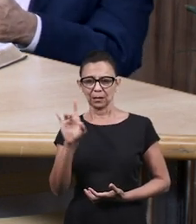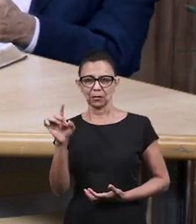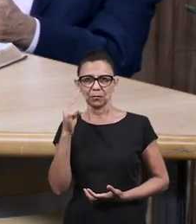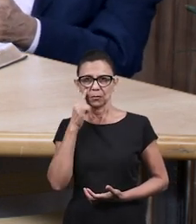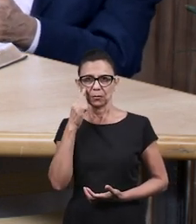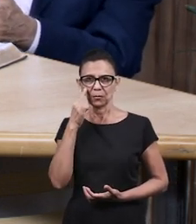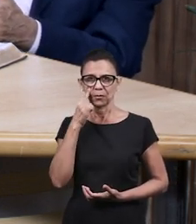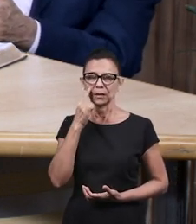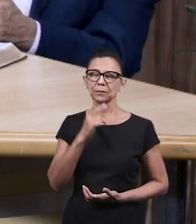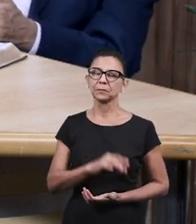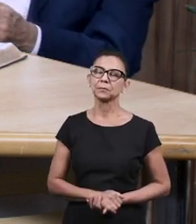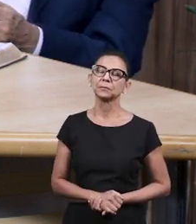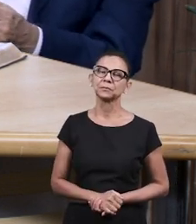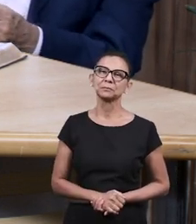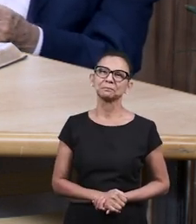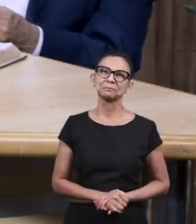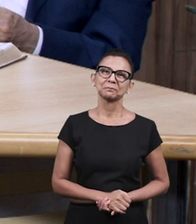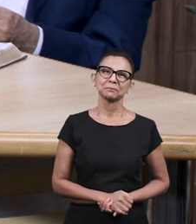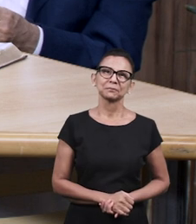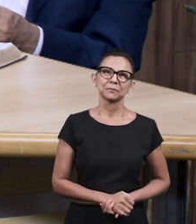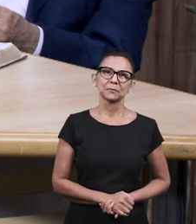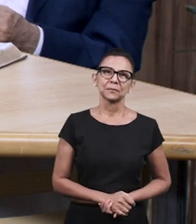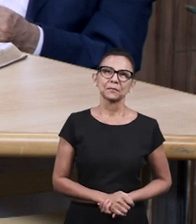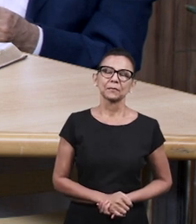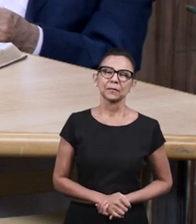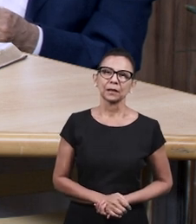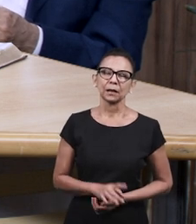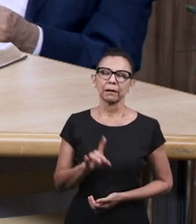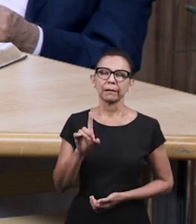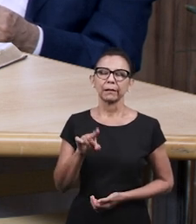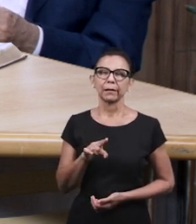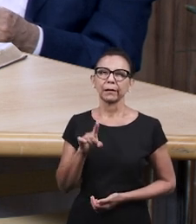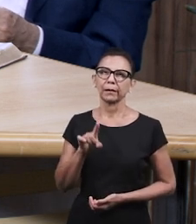Uhum. Então, enquanto